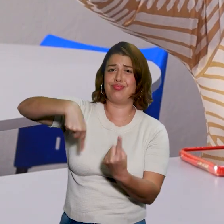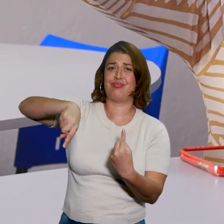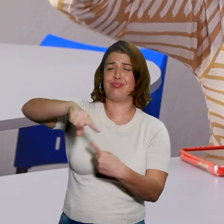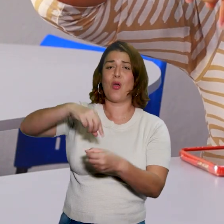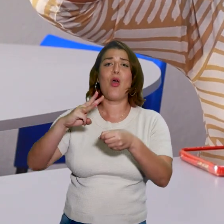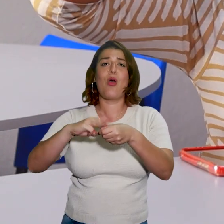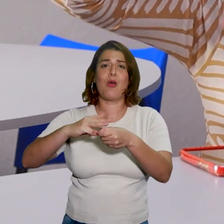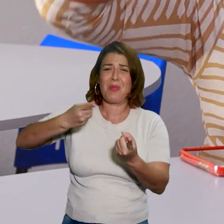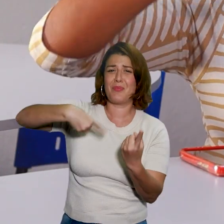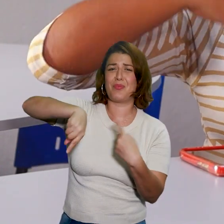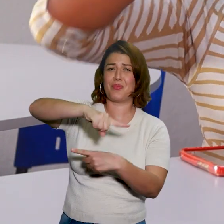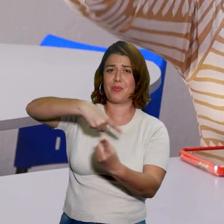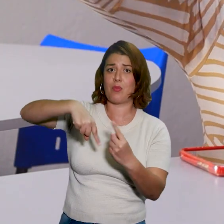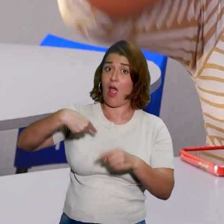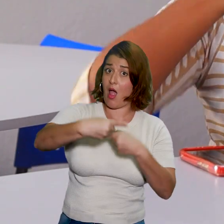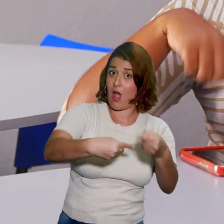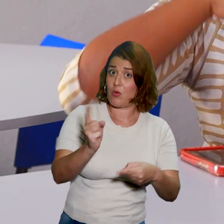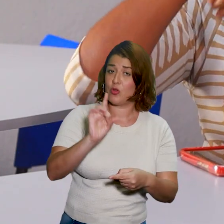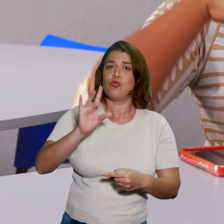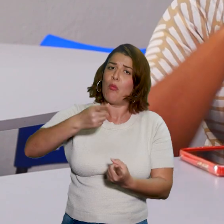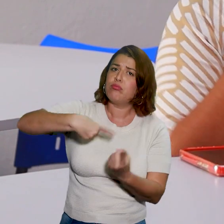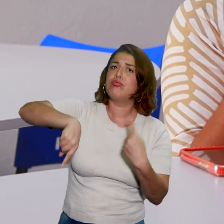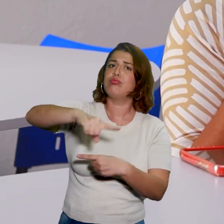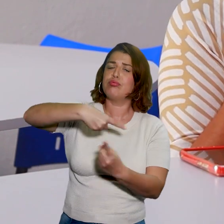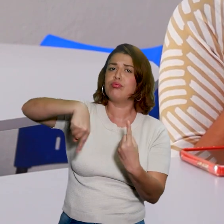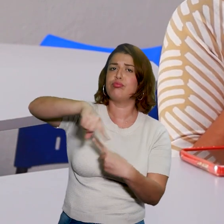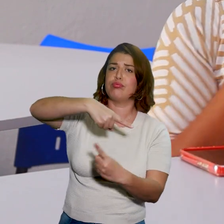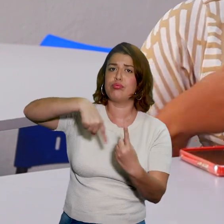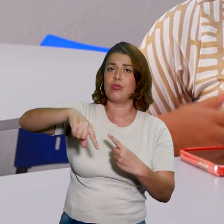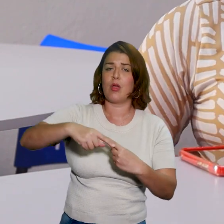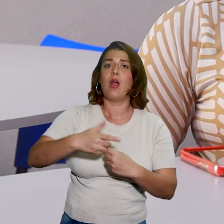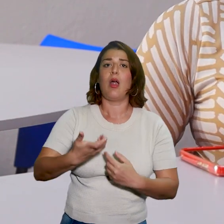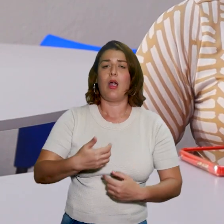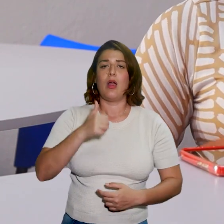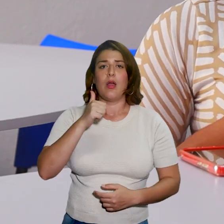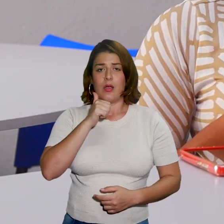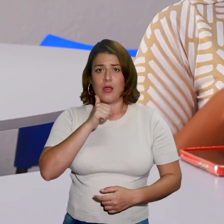a Kombi girou. A gente não capotou, a Kombi só girou e a pressão